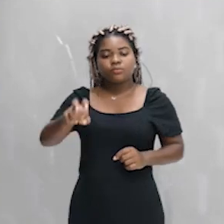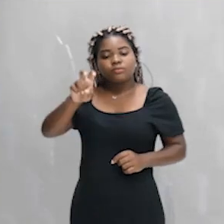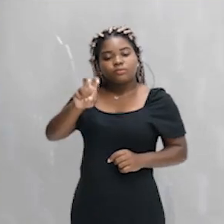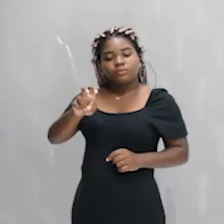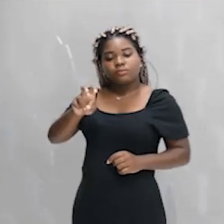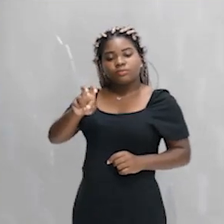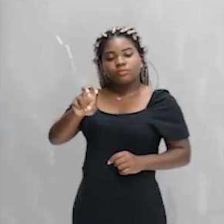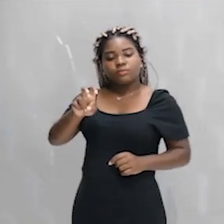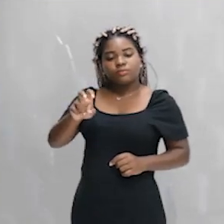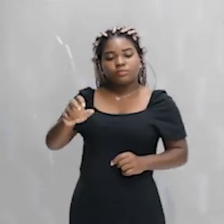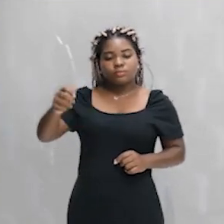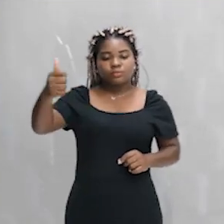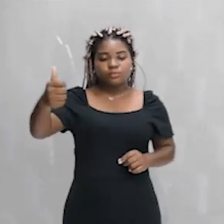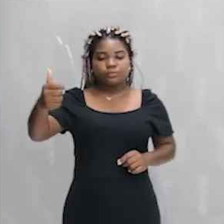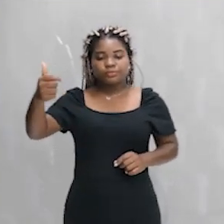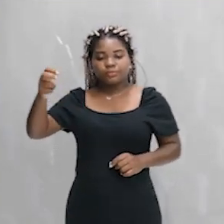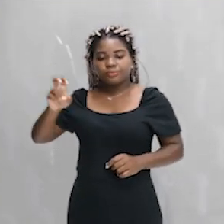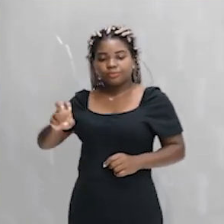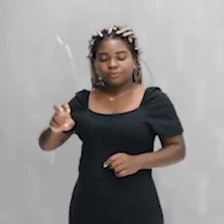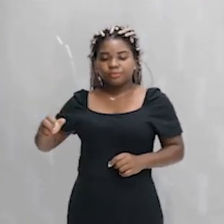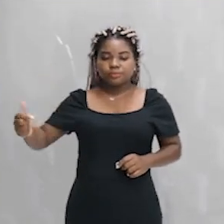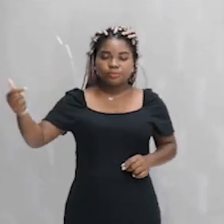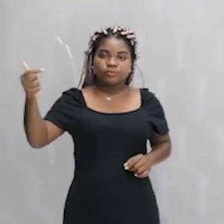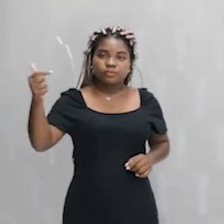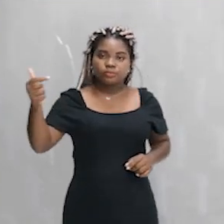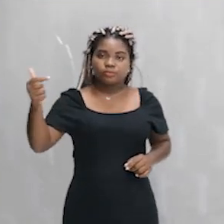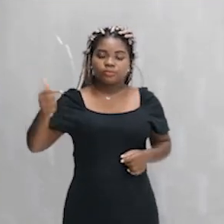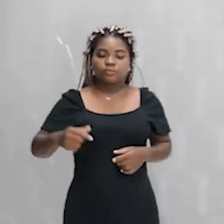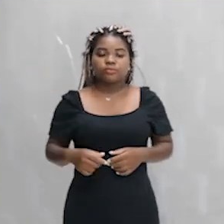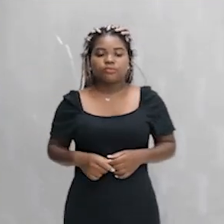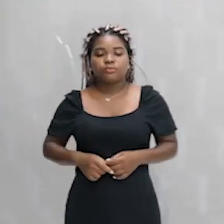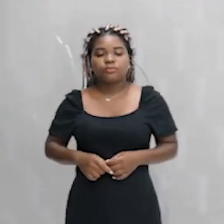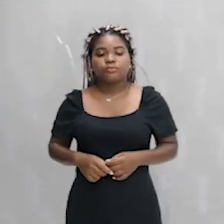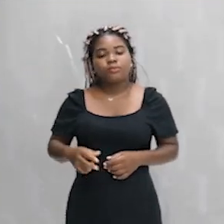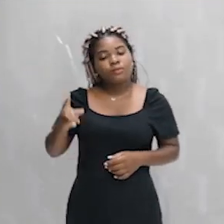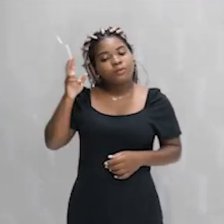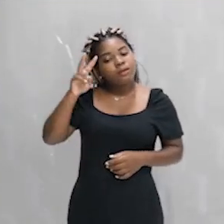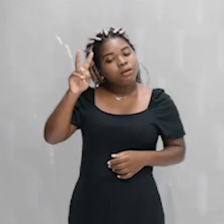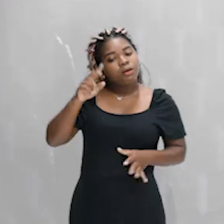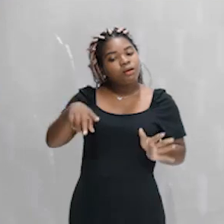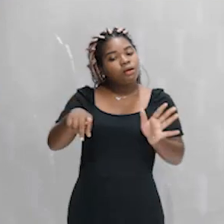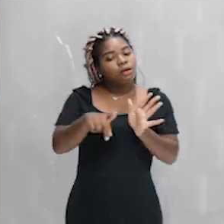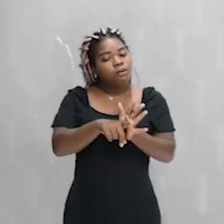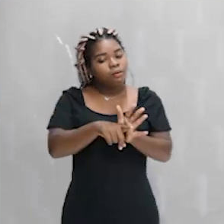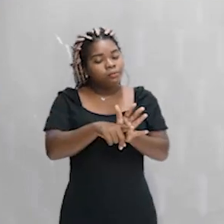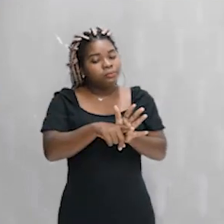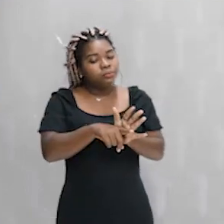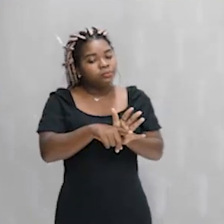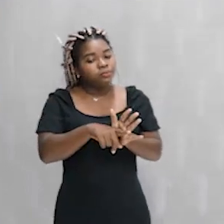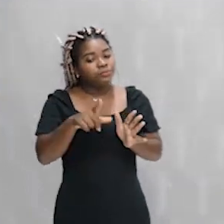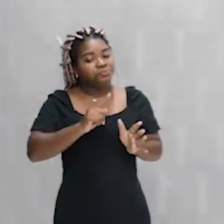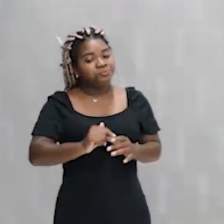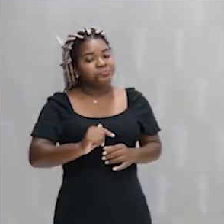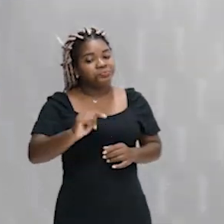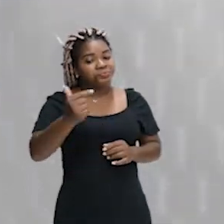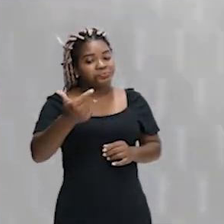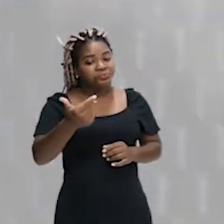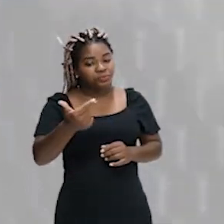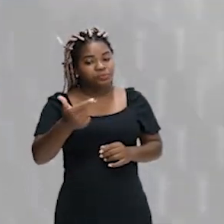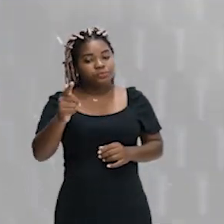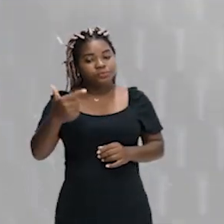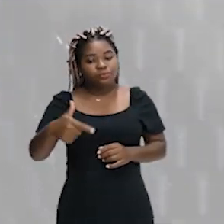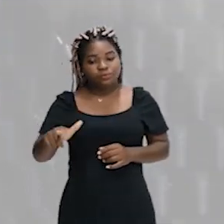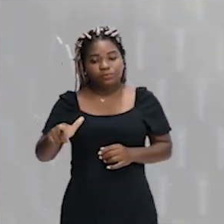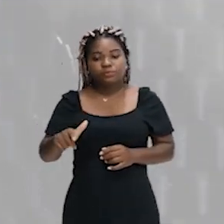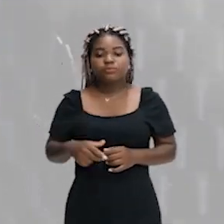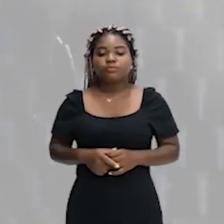unidade, então eu vou ter a fração 1/5. Lembra que o sinal de menos é um comando, mas existe a